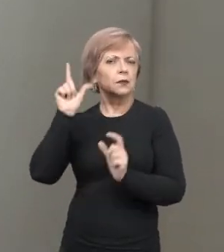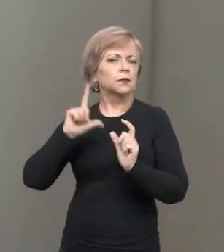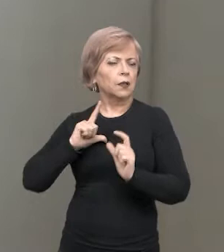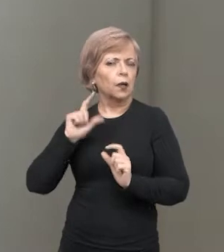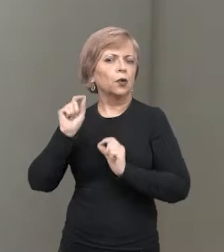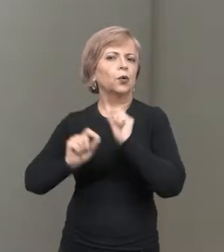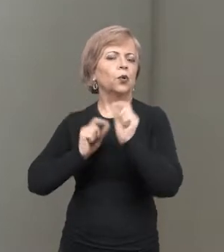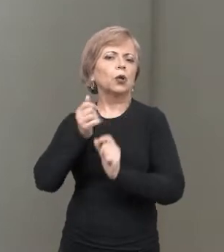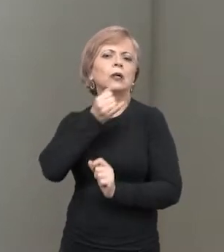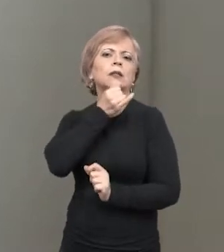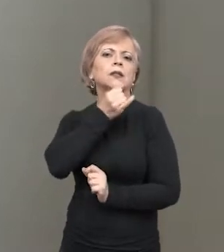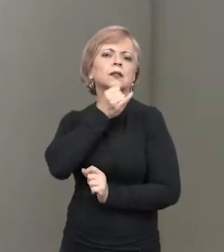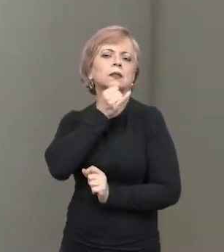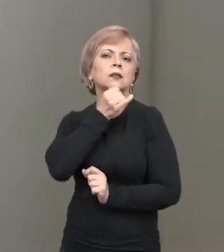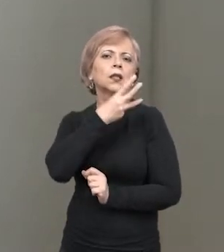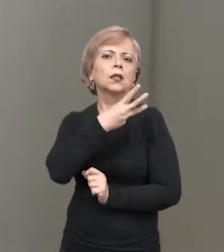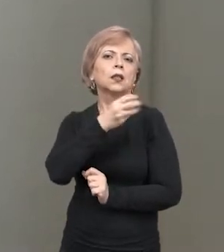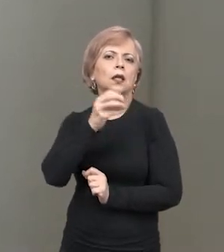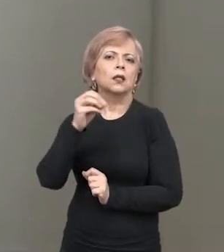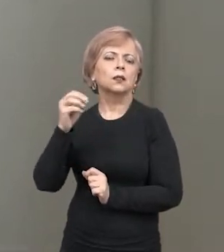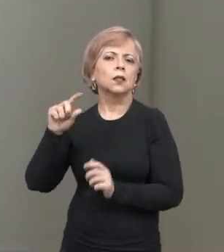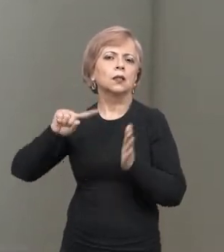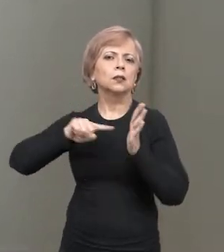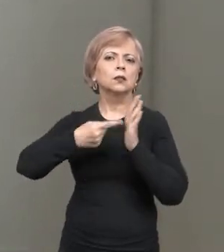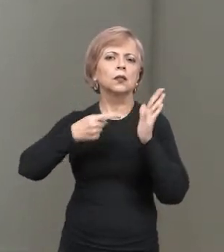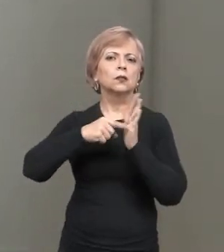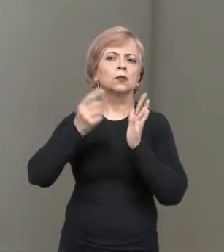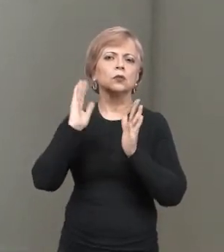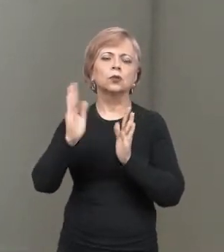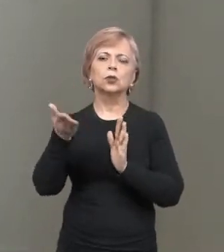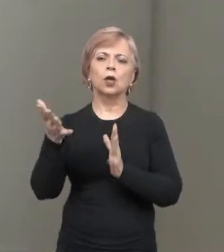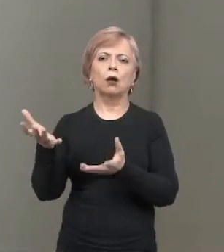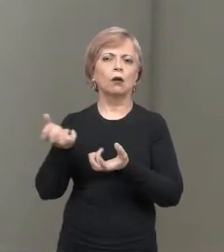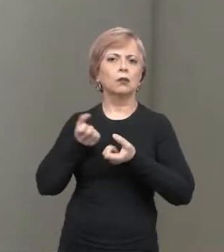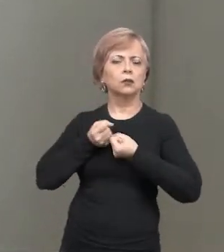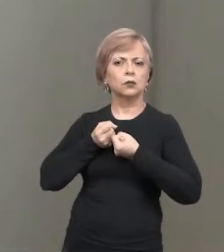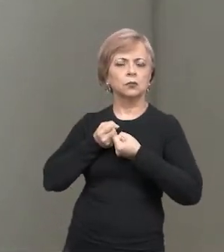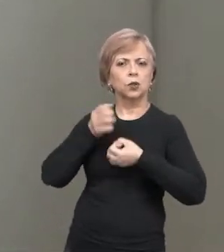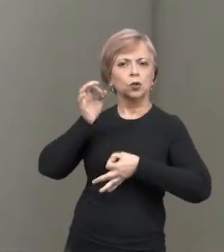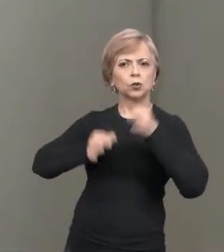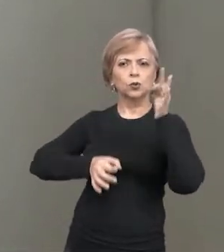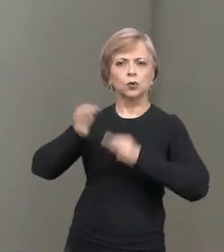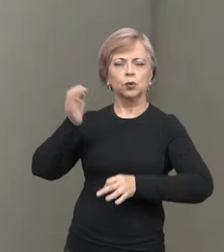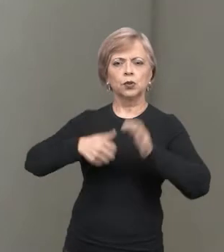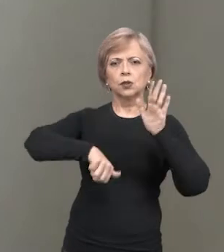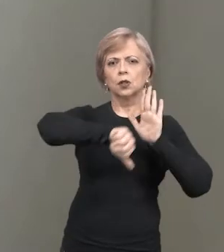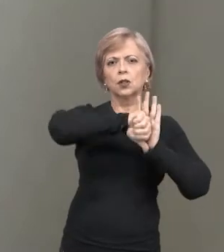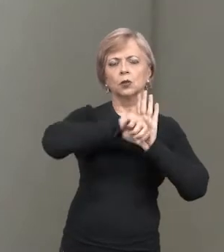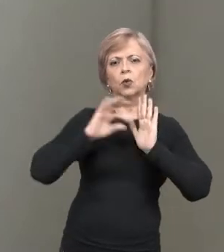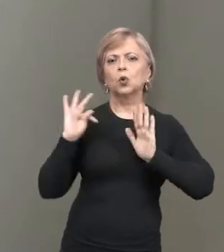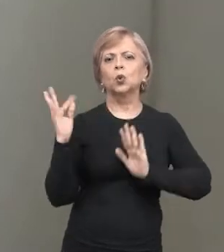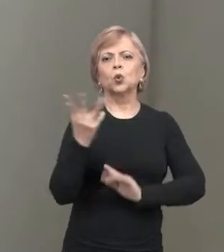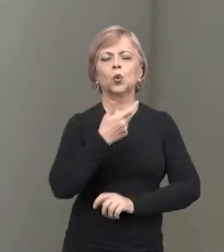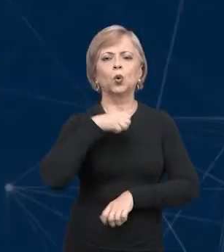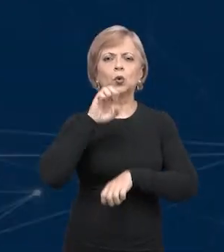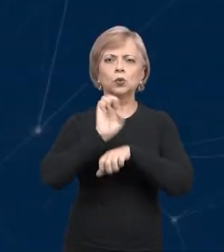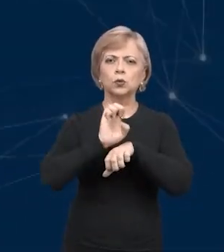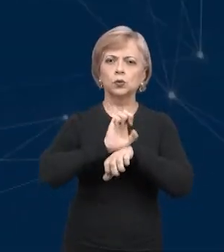por exemplo, mais de 300 denúncias já foram oferecidas e recebidas pelos juízos criminais aí de todo o estado do Rio de